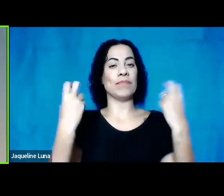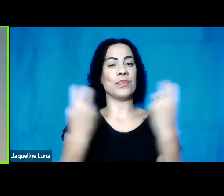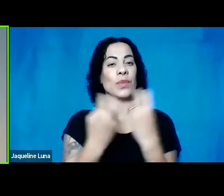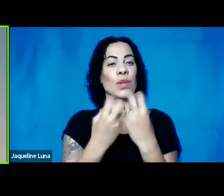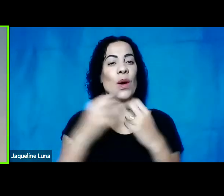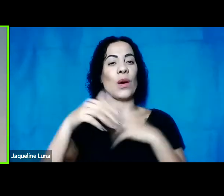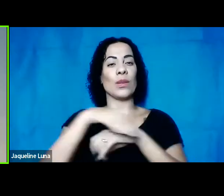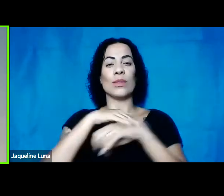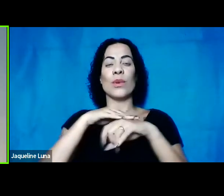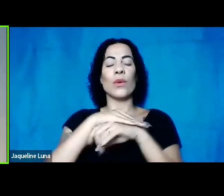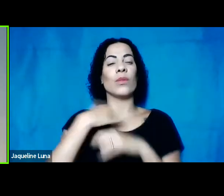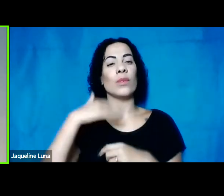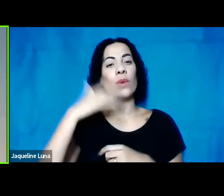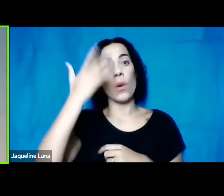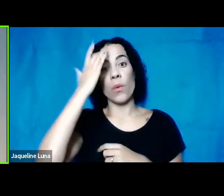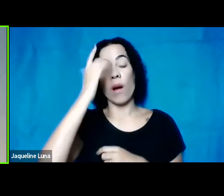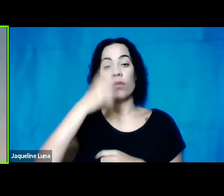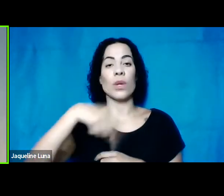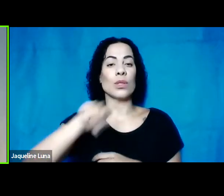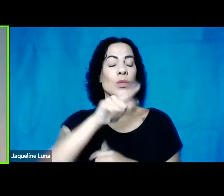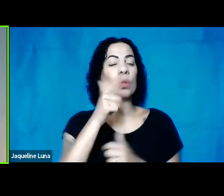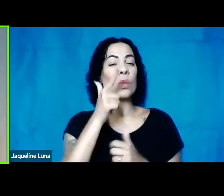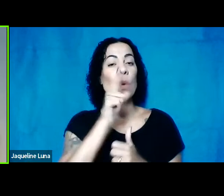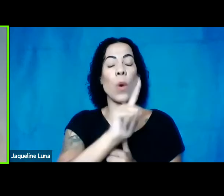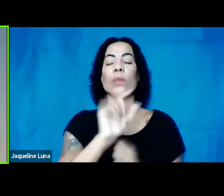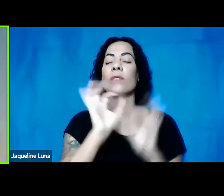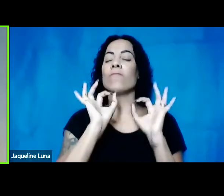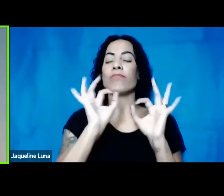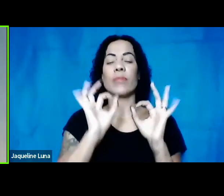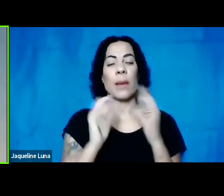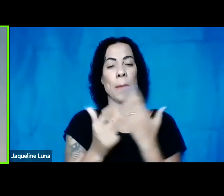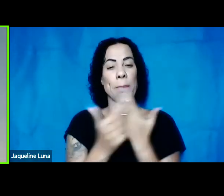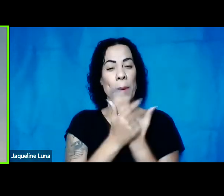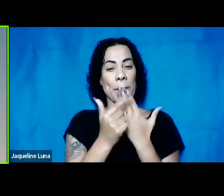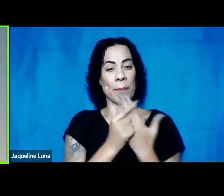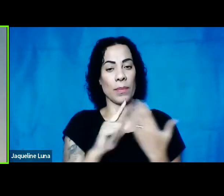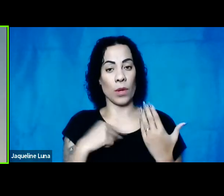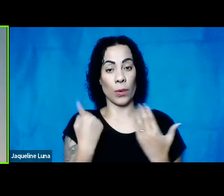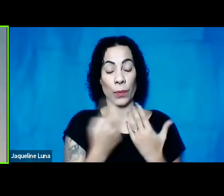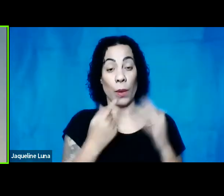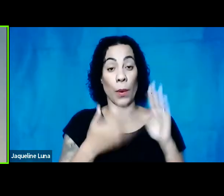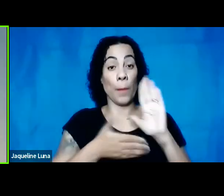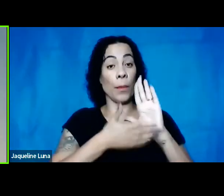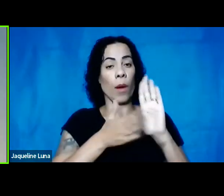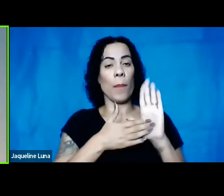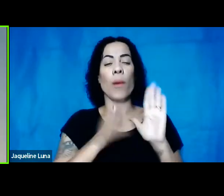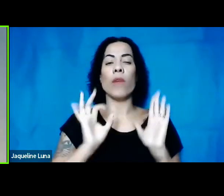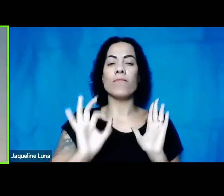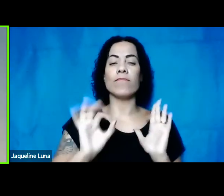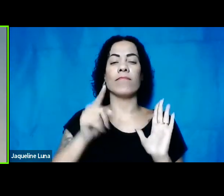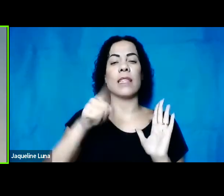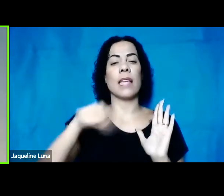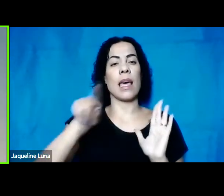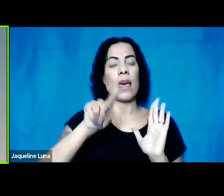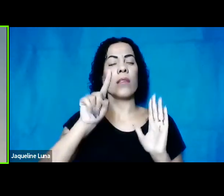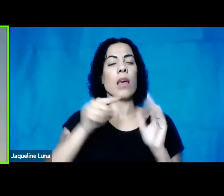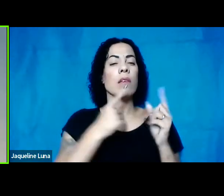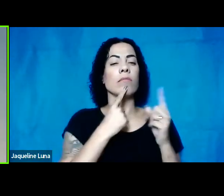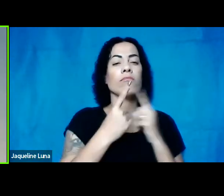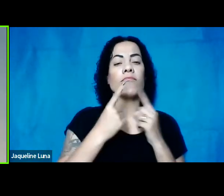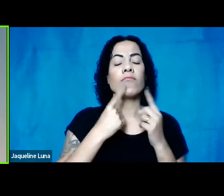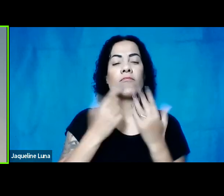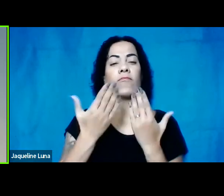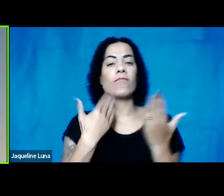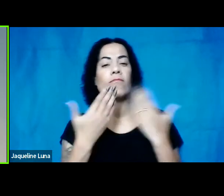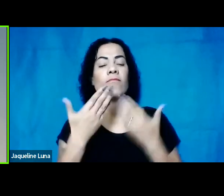conversa, eu acho que cumprimos muito bem o nosso papel, né? A proposta era essa mesmo, um diálogo, trazer